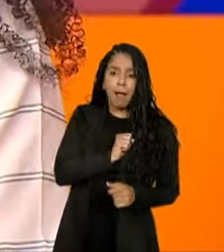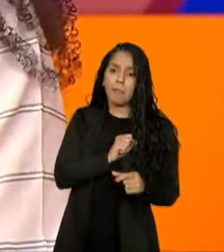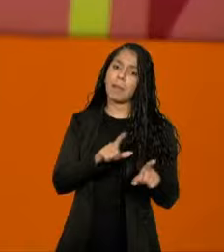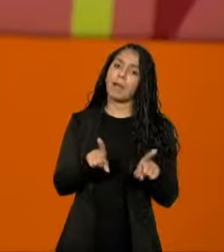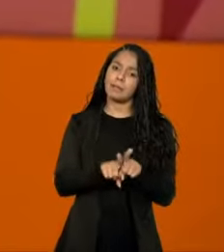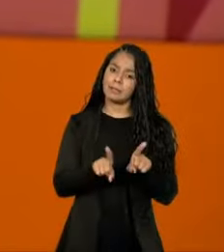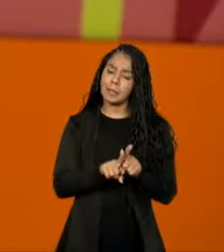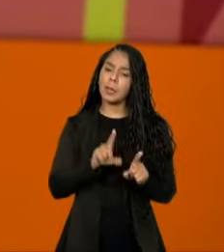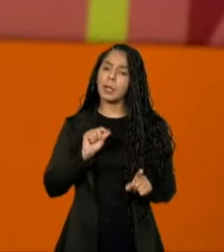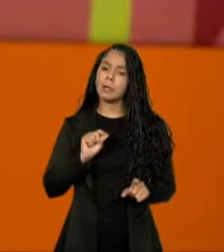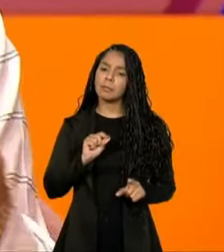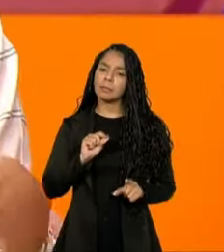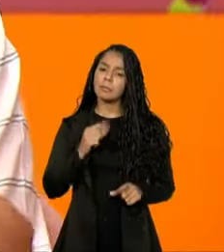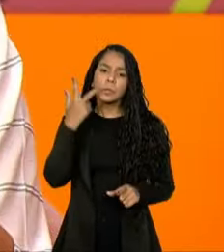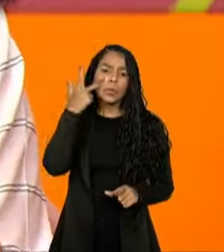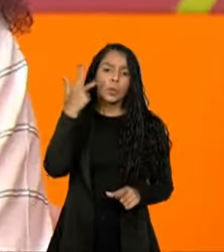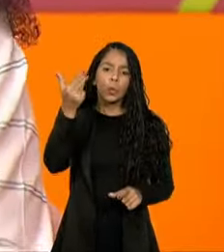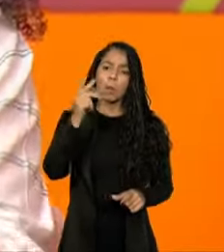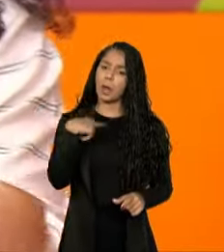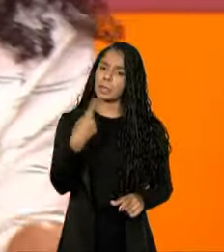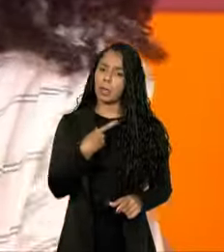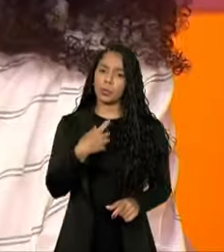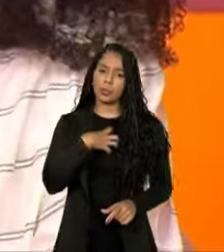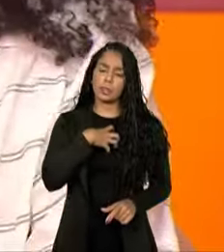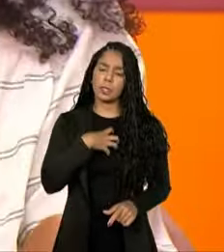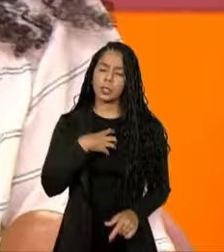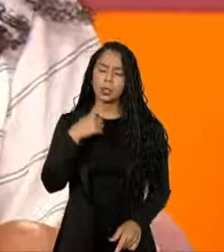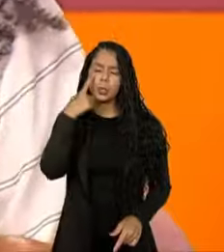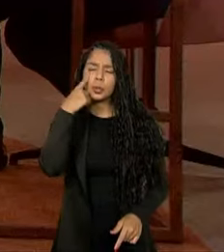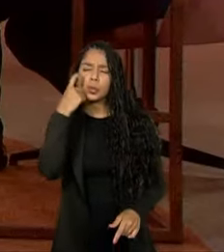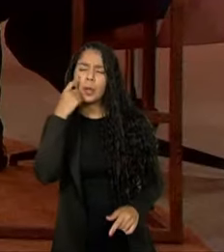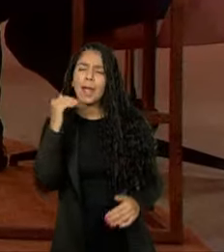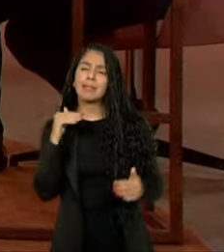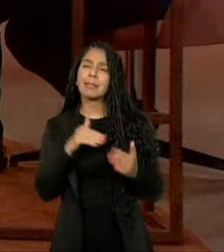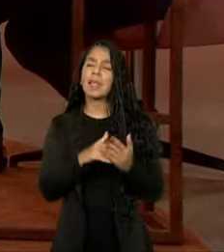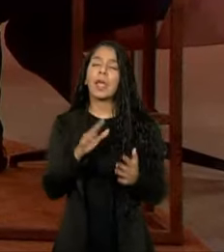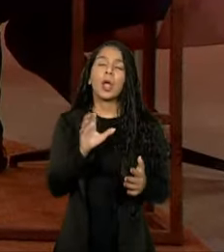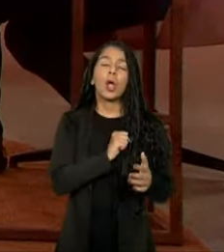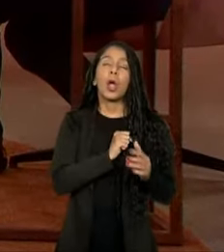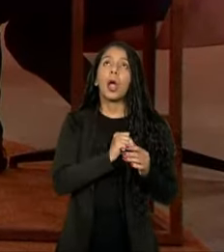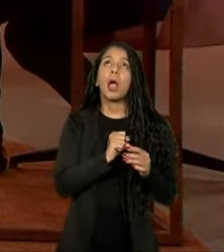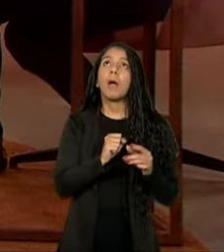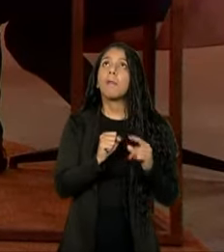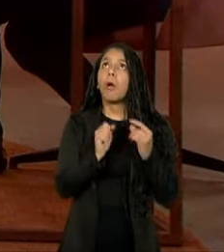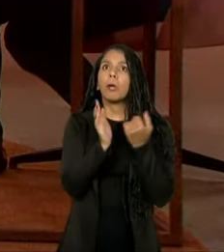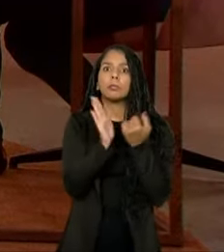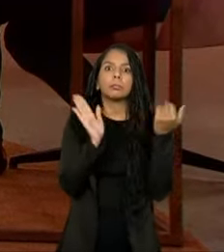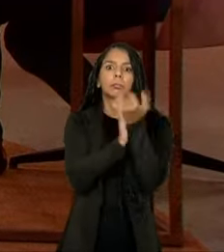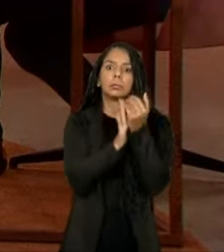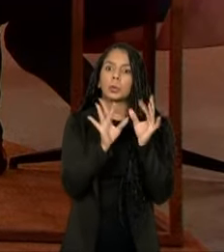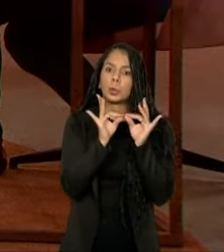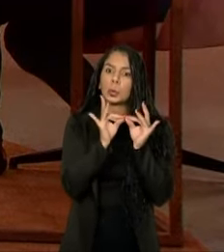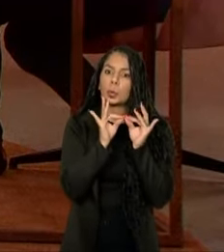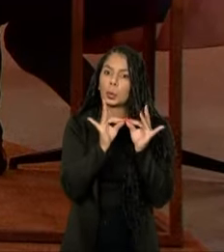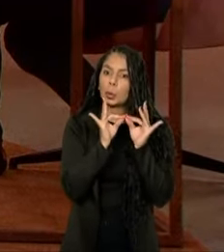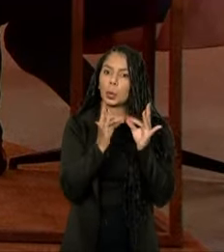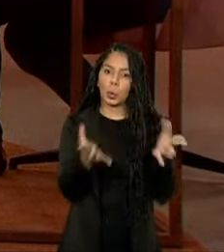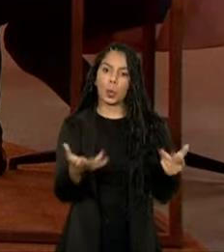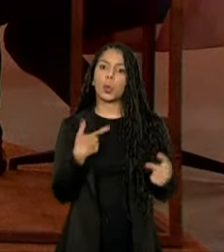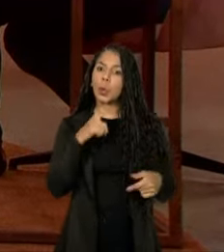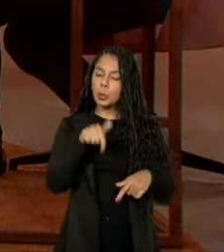Sim. E normalizar todos os sentimentos, desde o choro até o amor excessivo, grude. Eu estava conversando com alguém hoje no camarim sobre isso, sobre o